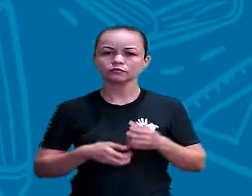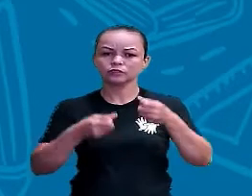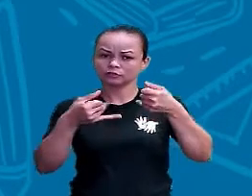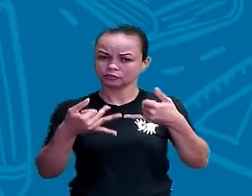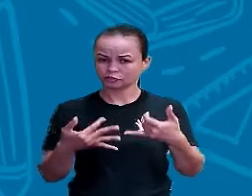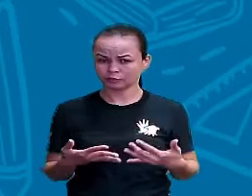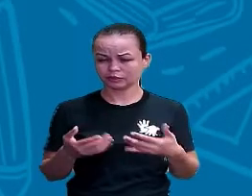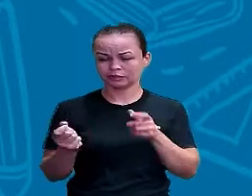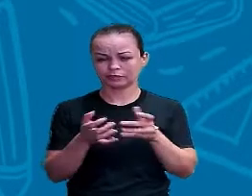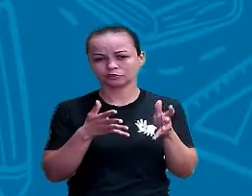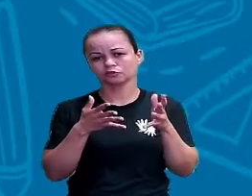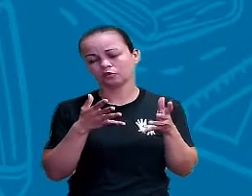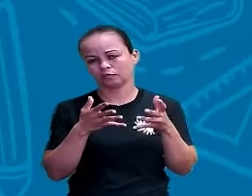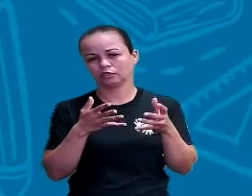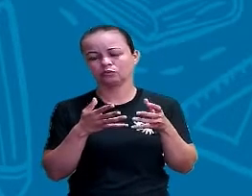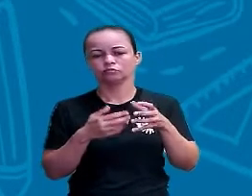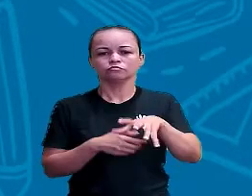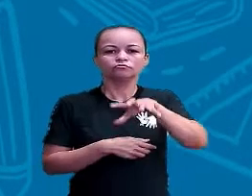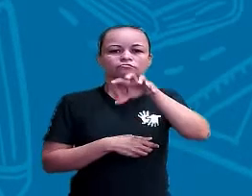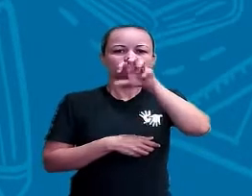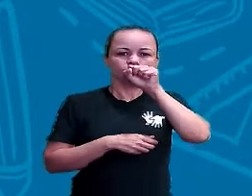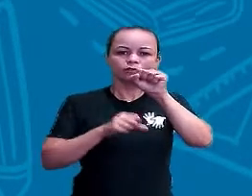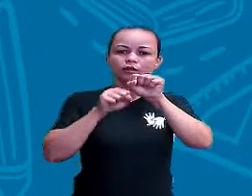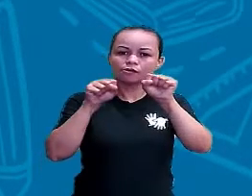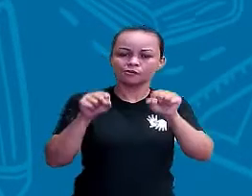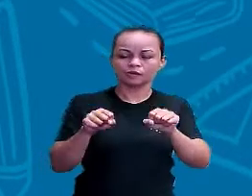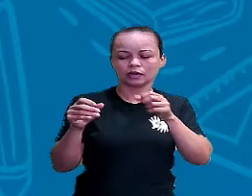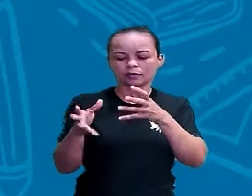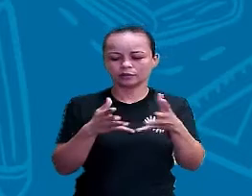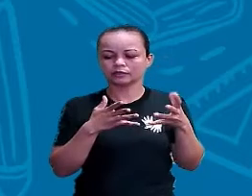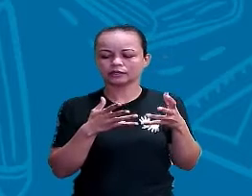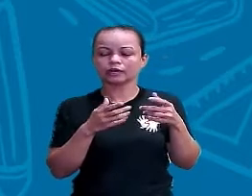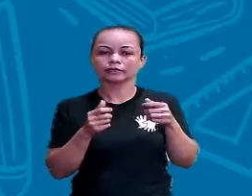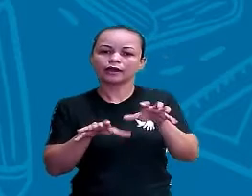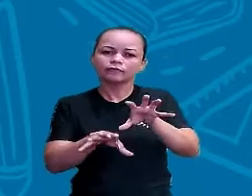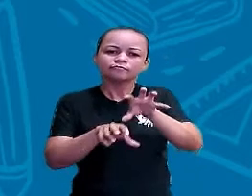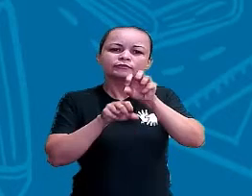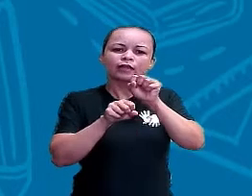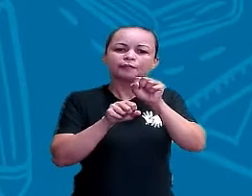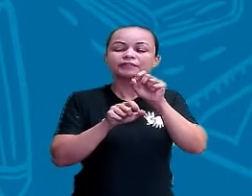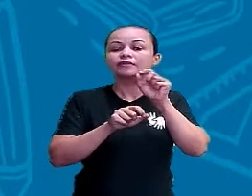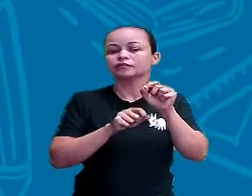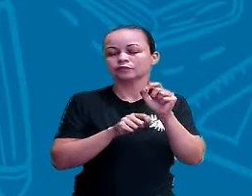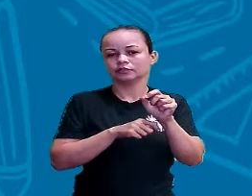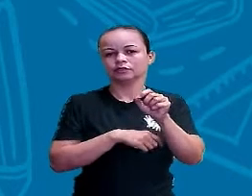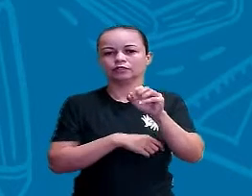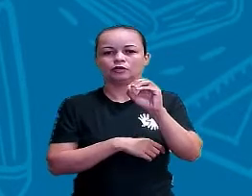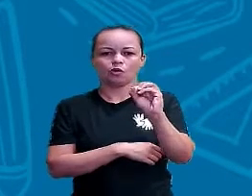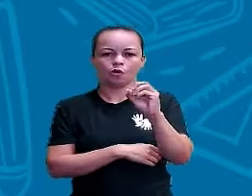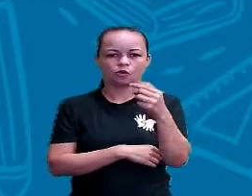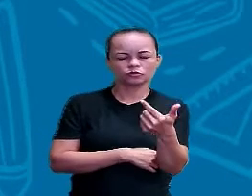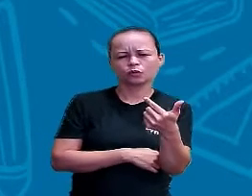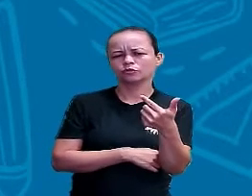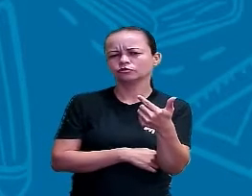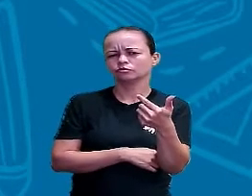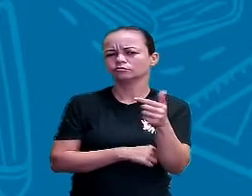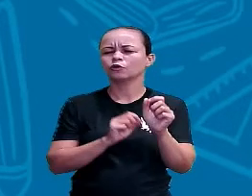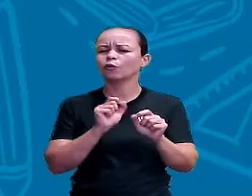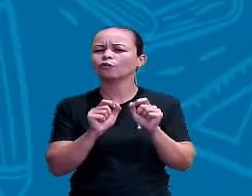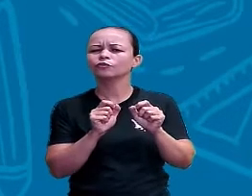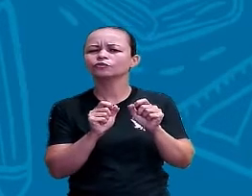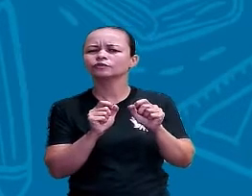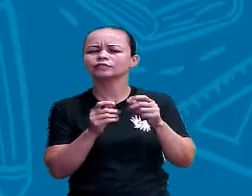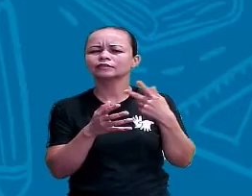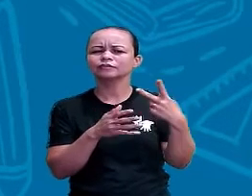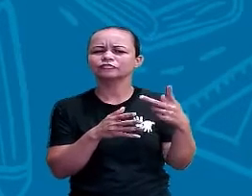sistema respiratório, a gente obviamente está falando na captação de O2. Aí você pergunta, professor, e o que seria